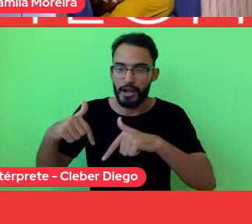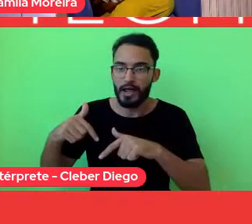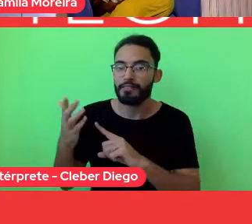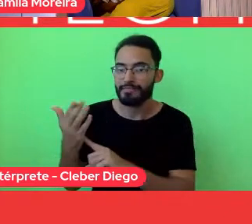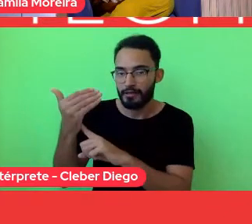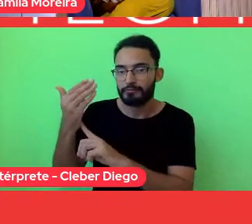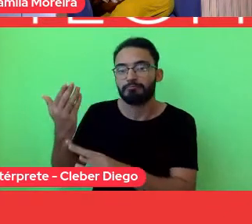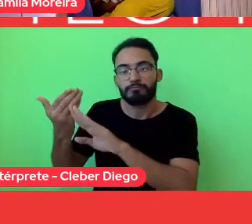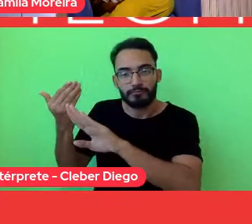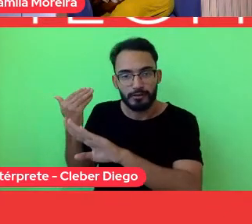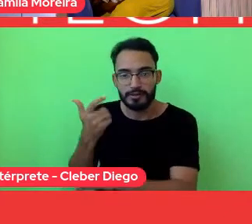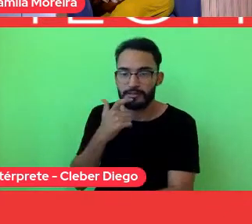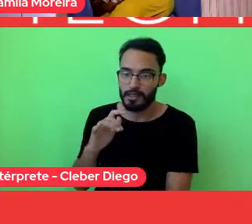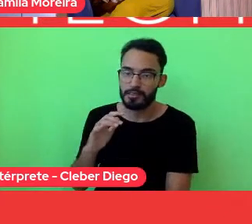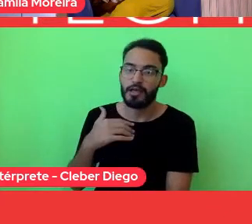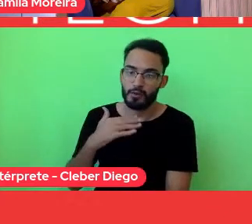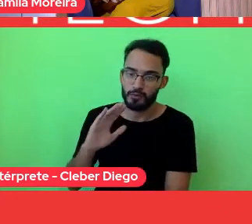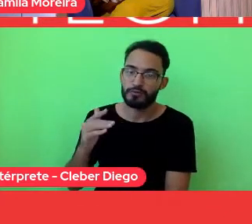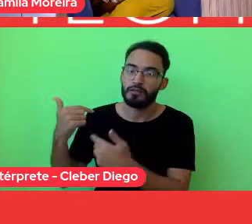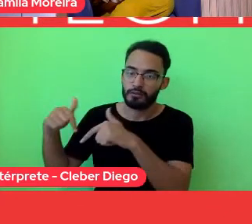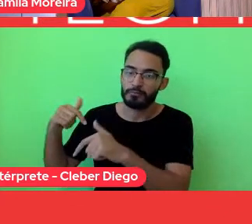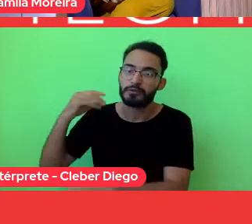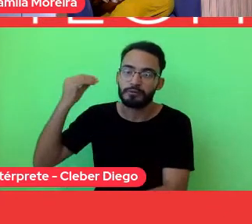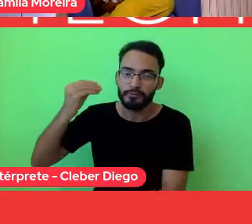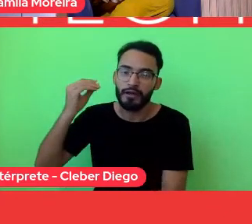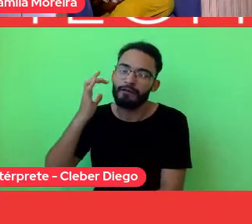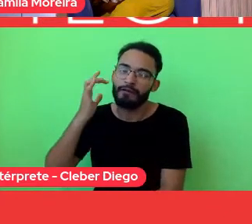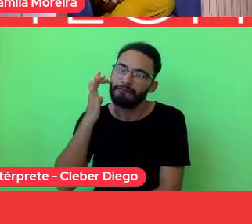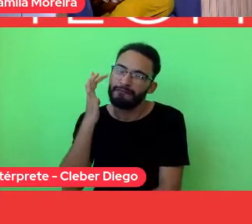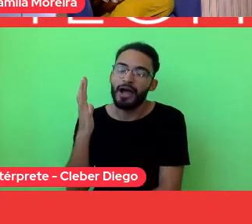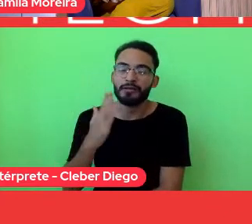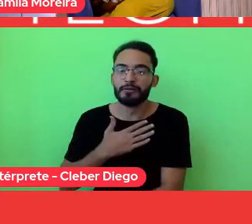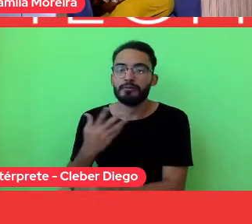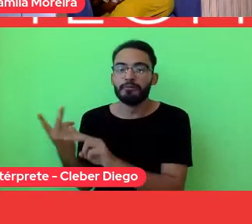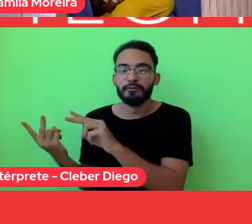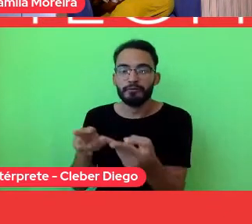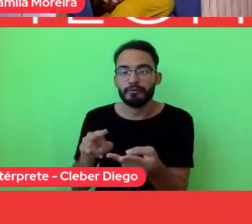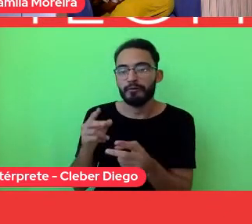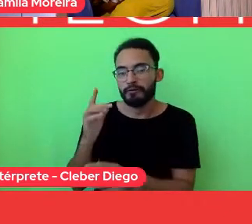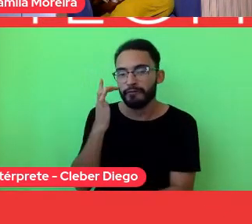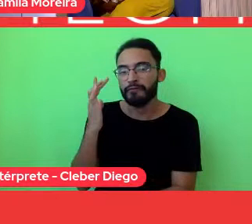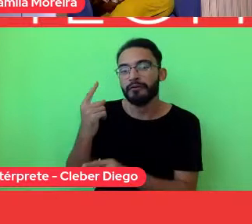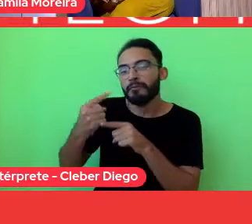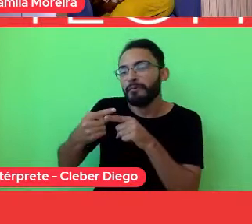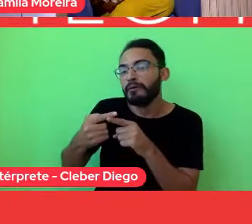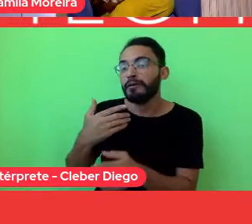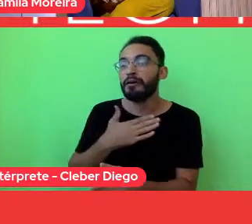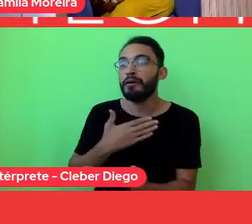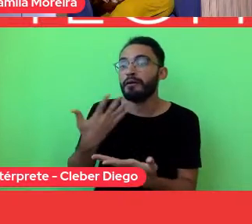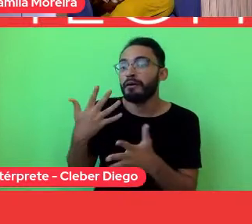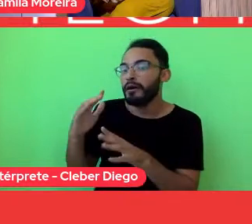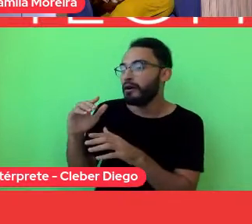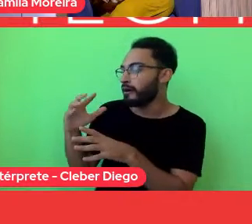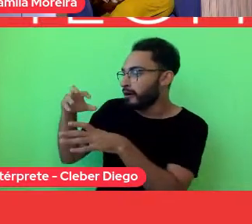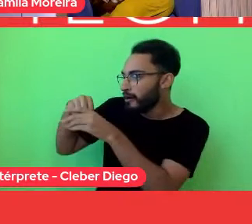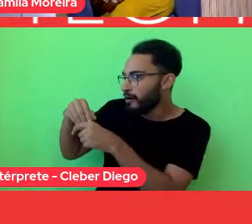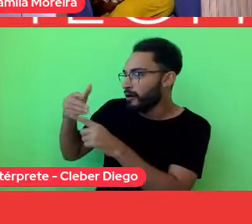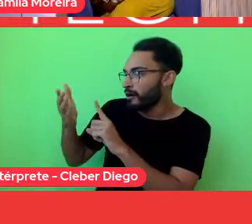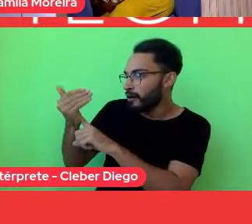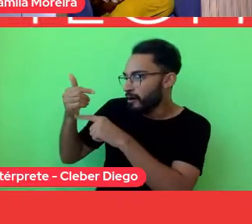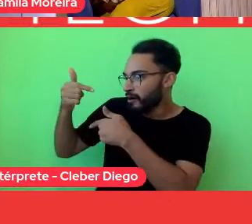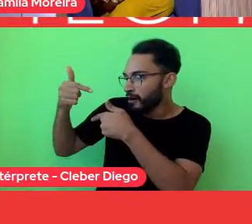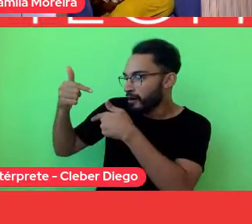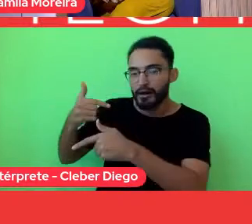já, então eu falo que foi fácil para mim nesse sentido, porque eu já estava ali dentro, né? Então, eu passei